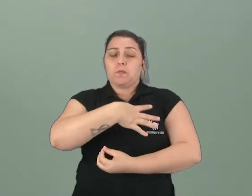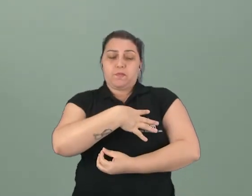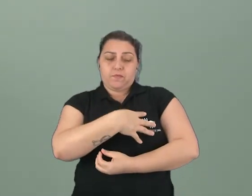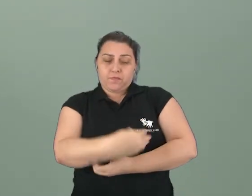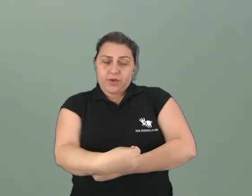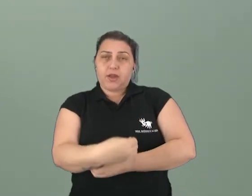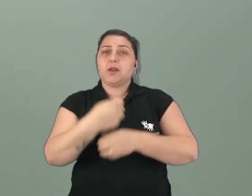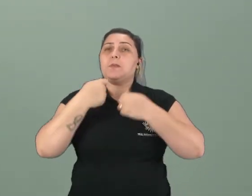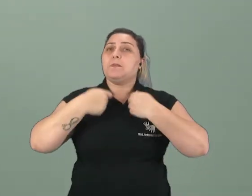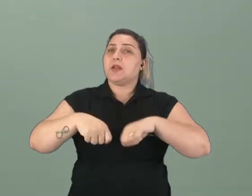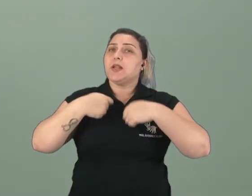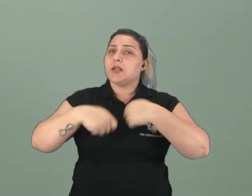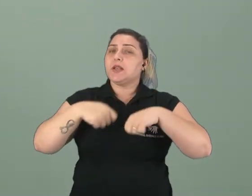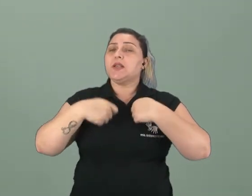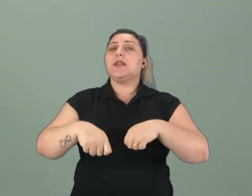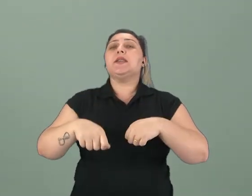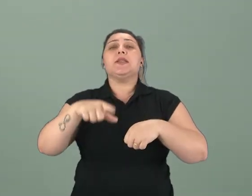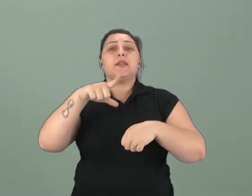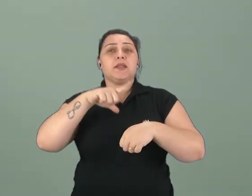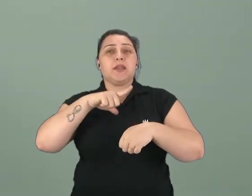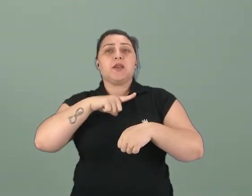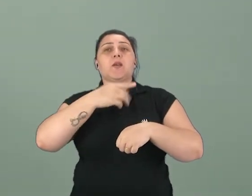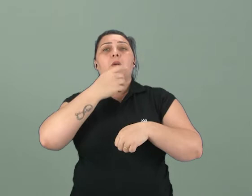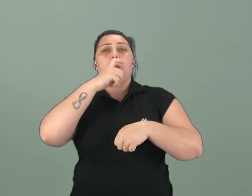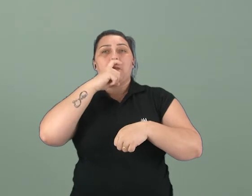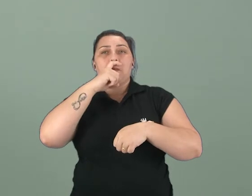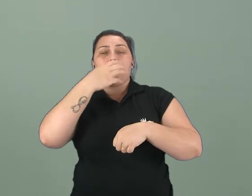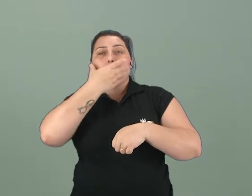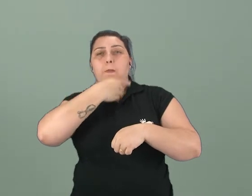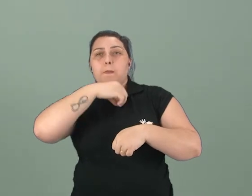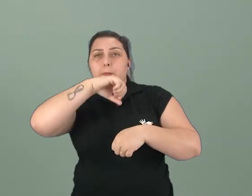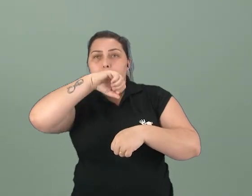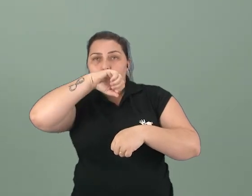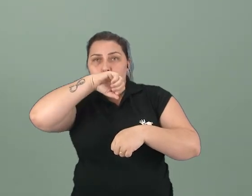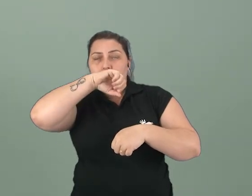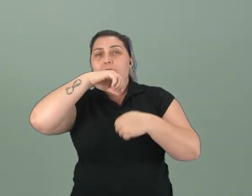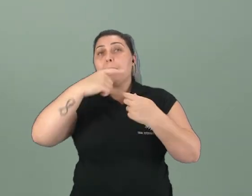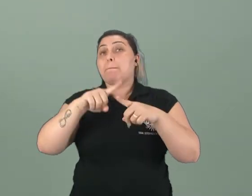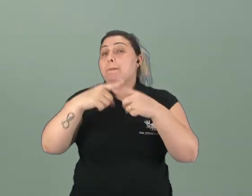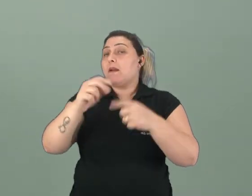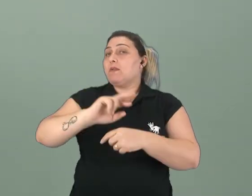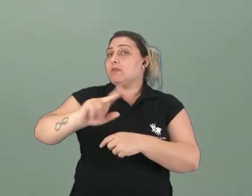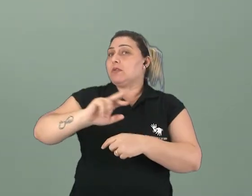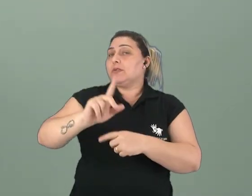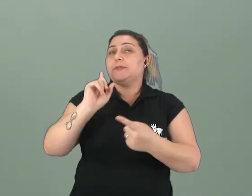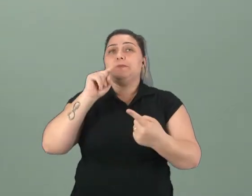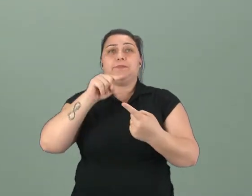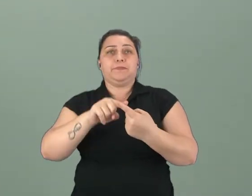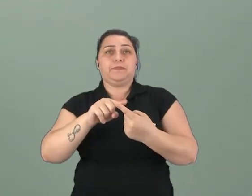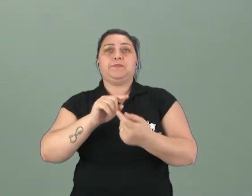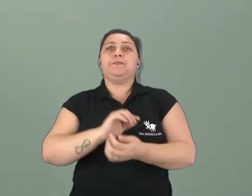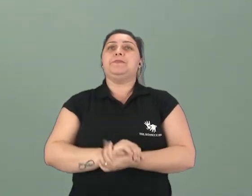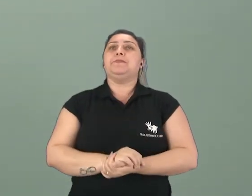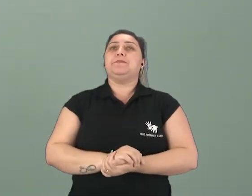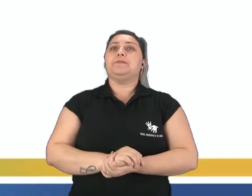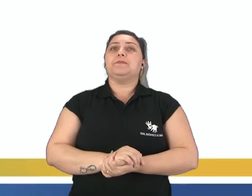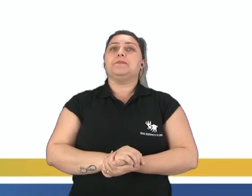filho deve se comportar com o pai, como um pai deve se importar com o filho, mas não é essa a finalidade.